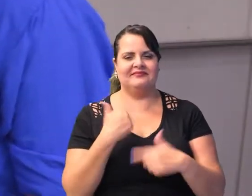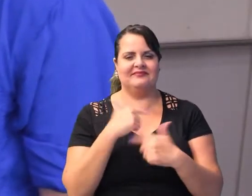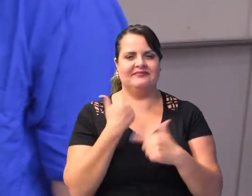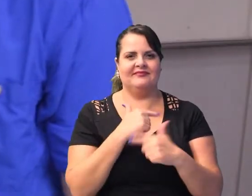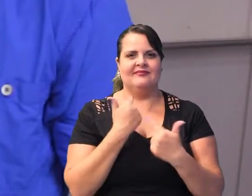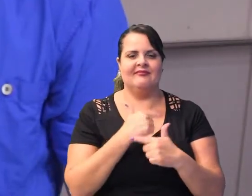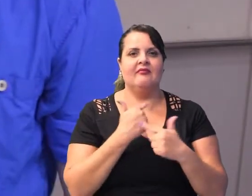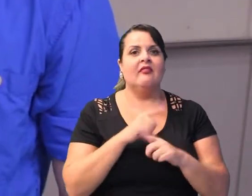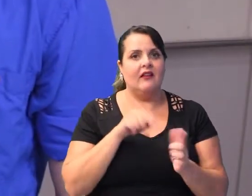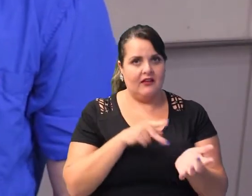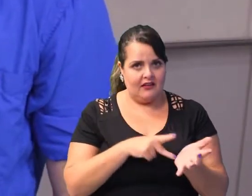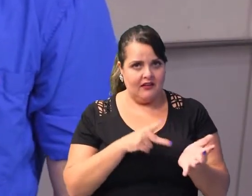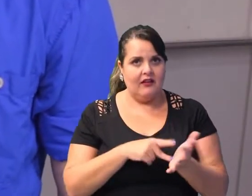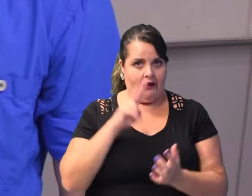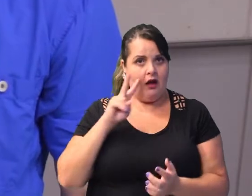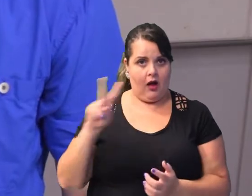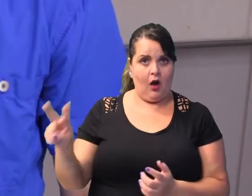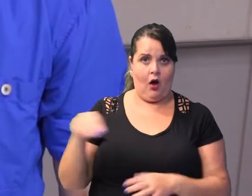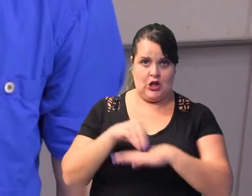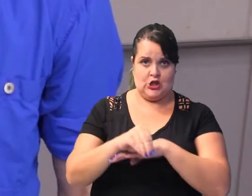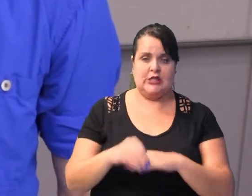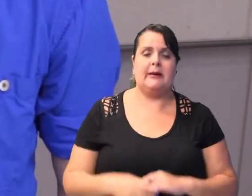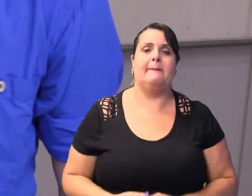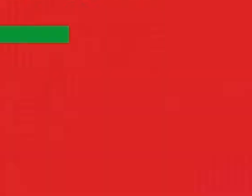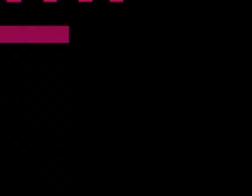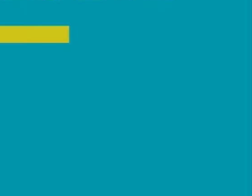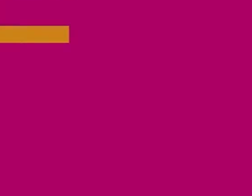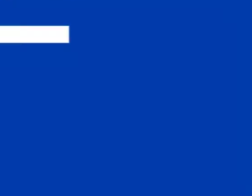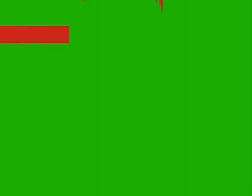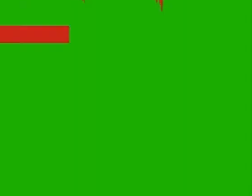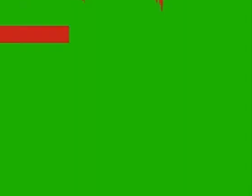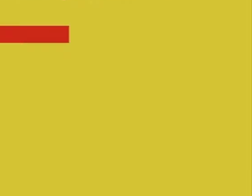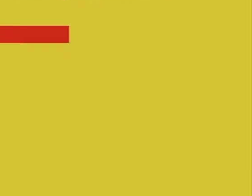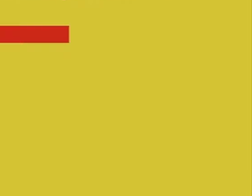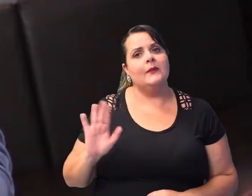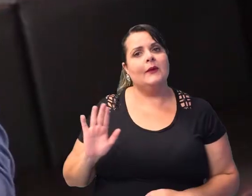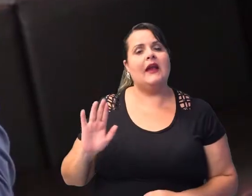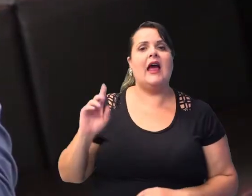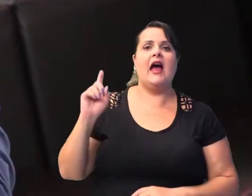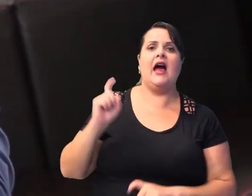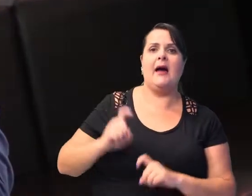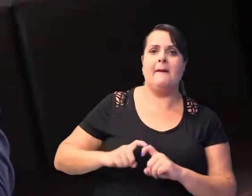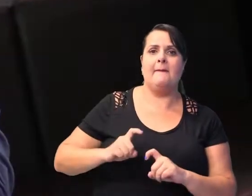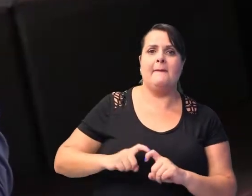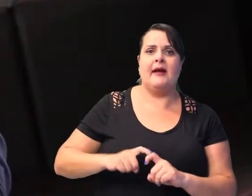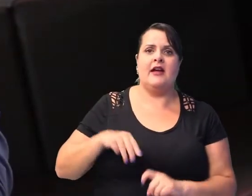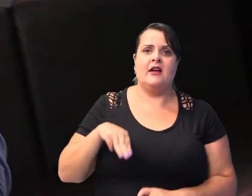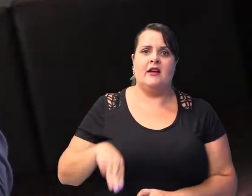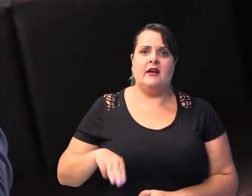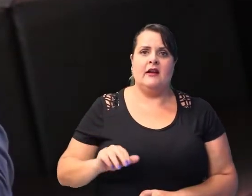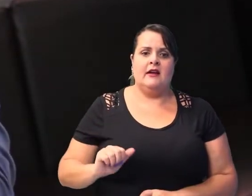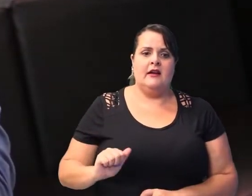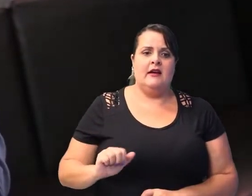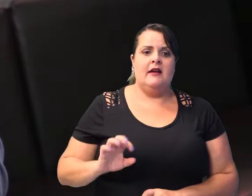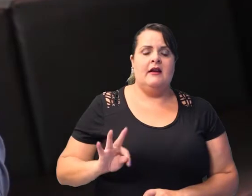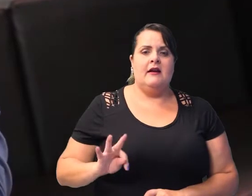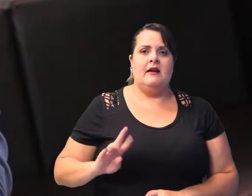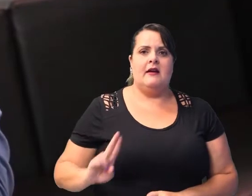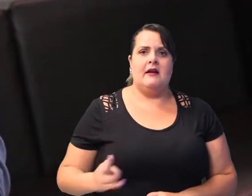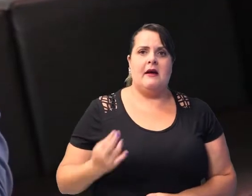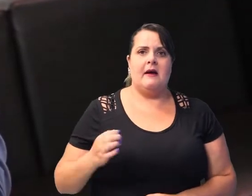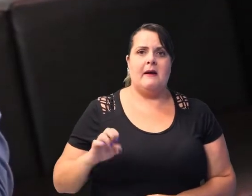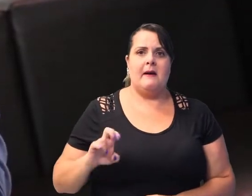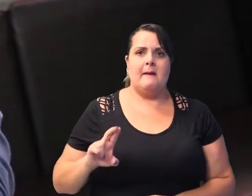mas tudo isso que ela está falando do jogo olha que interessante olá eu sou doutor mateus e o